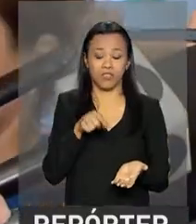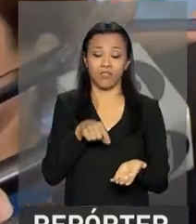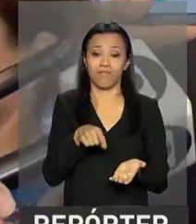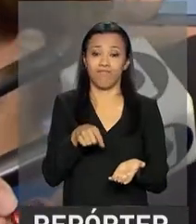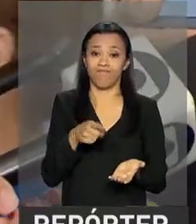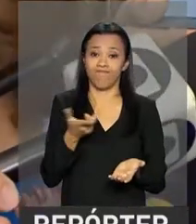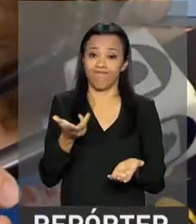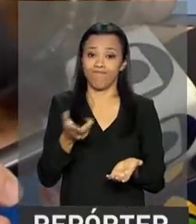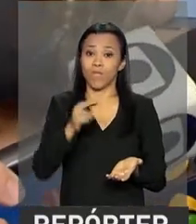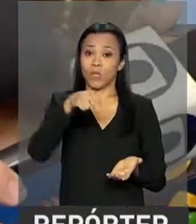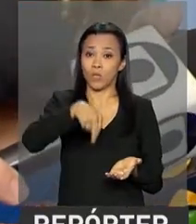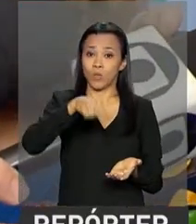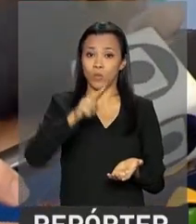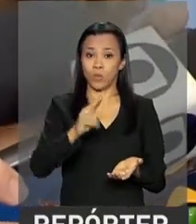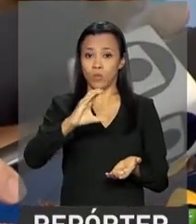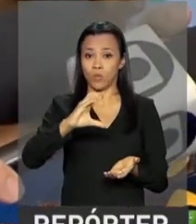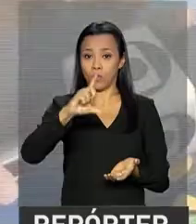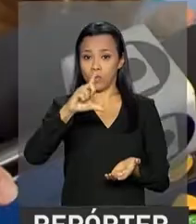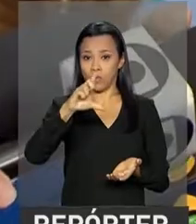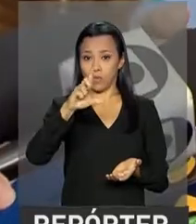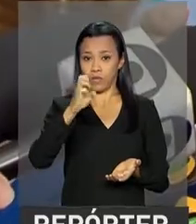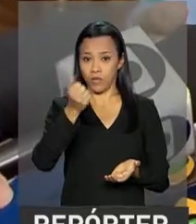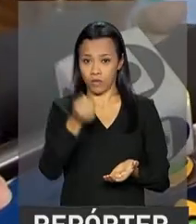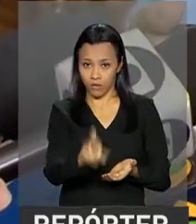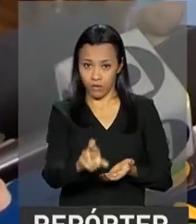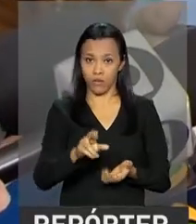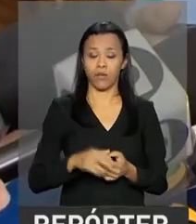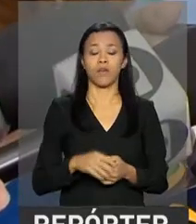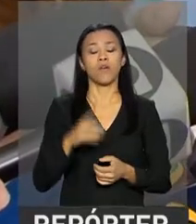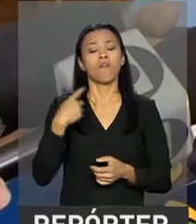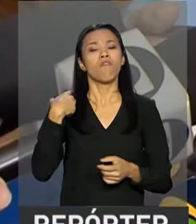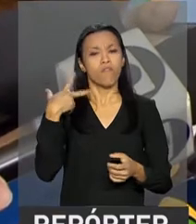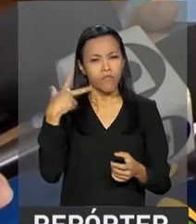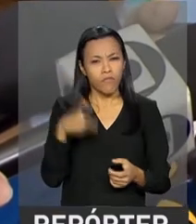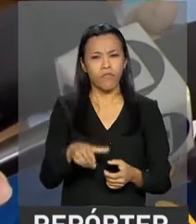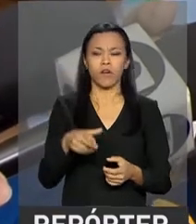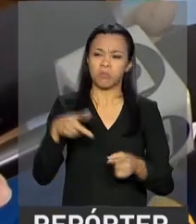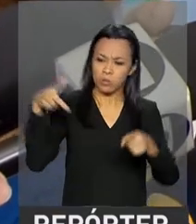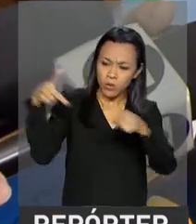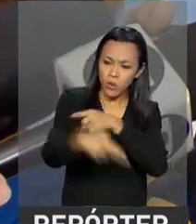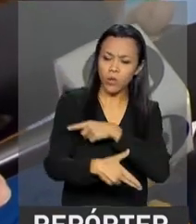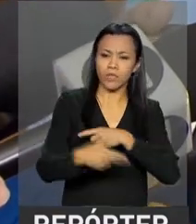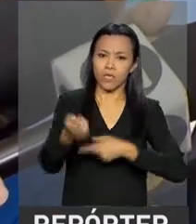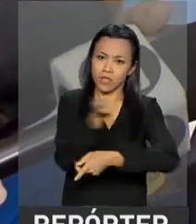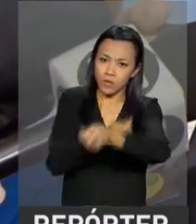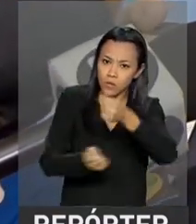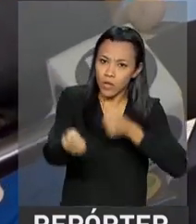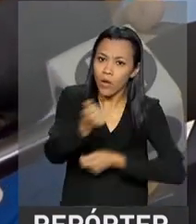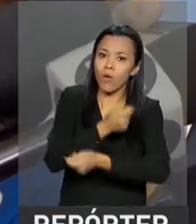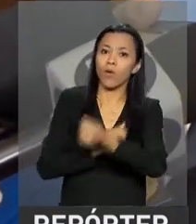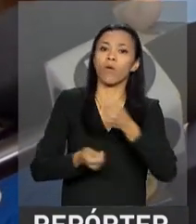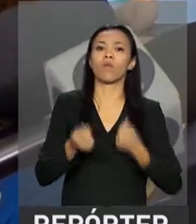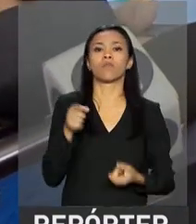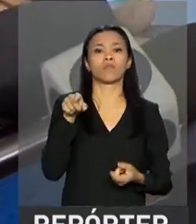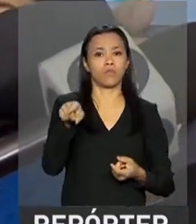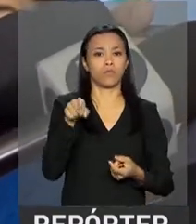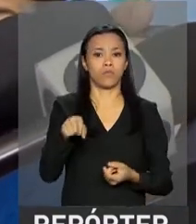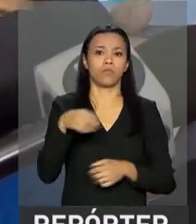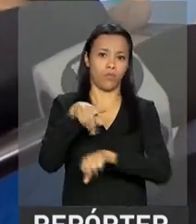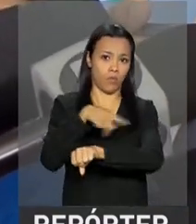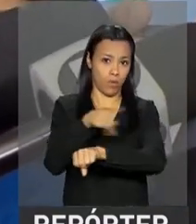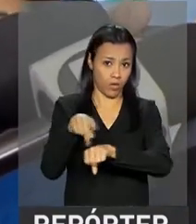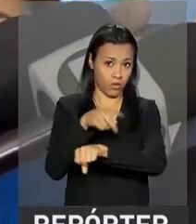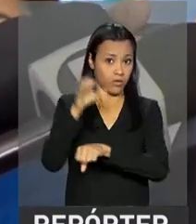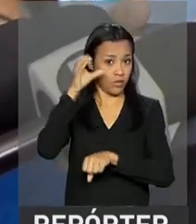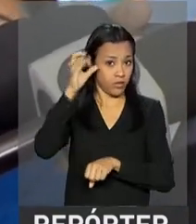nosso fluxo comercial com a Coreia do Norte é muito pequeno. Sanções comerciais ou sanções de qualquer natureza, nós só apoiamos e aceitamos aquelas